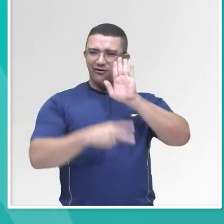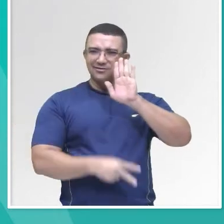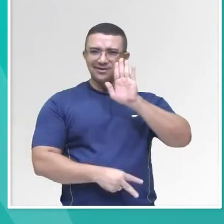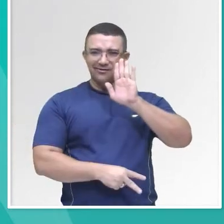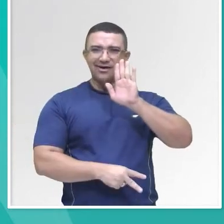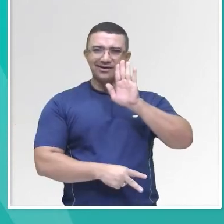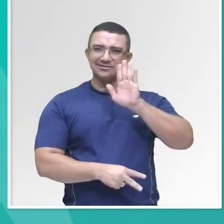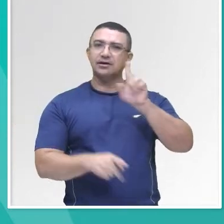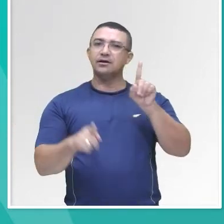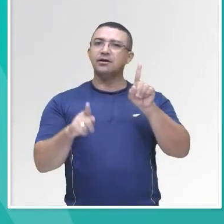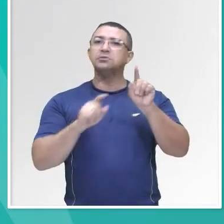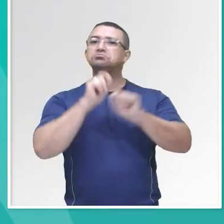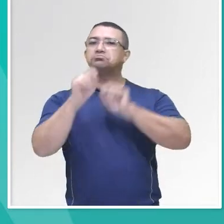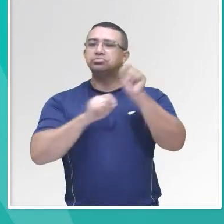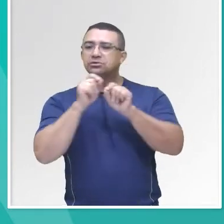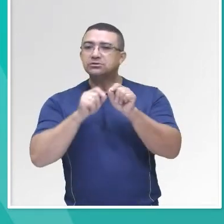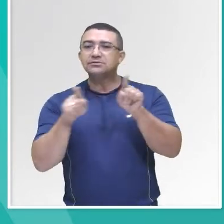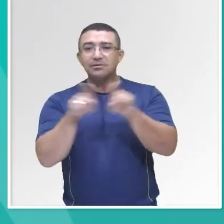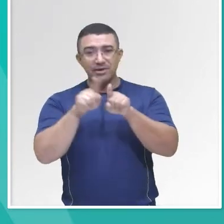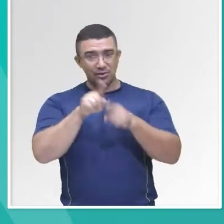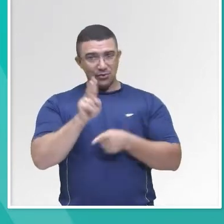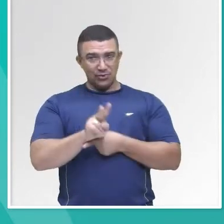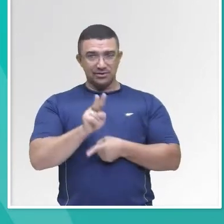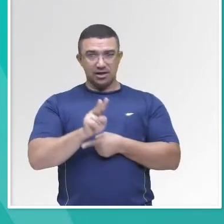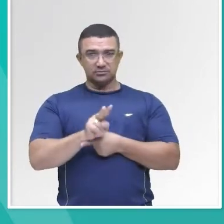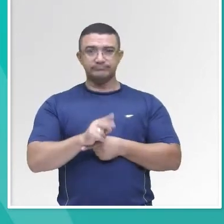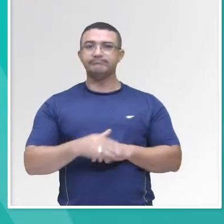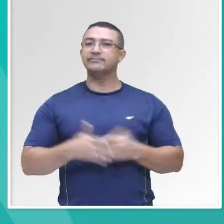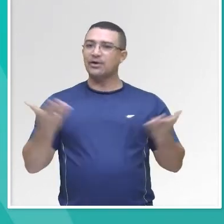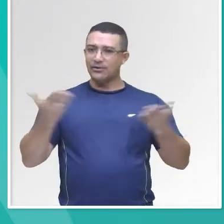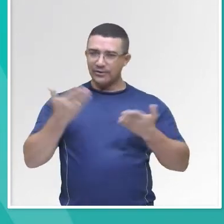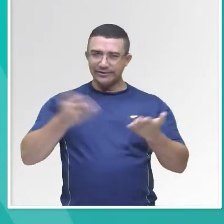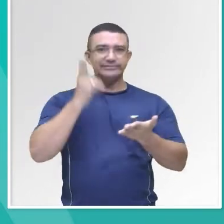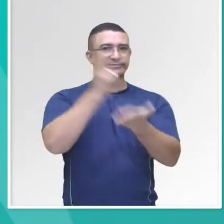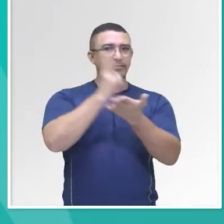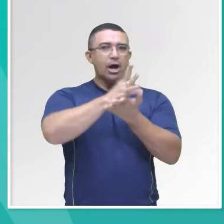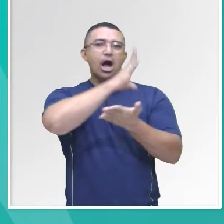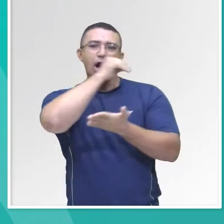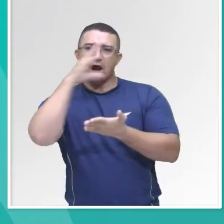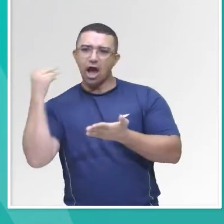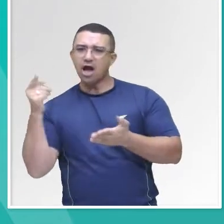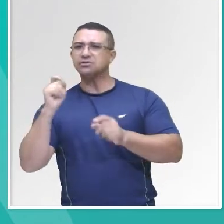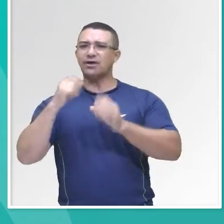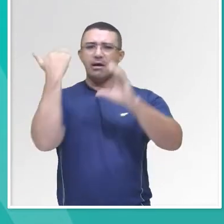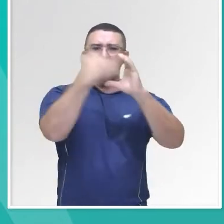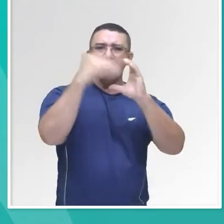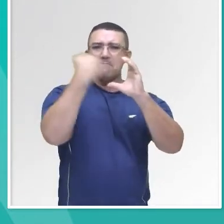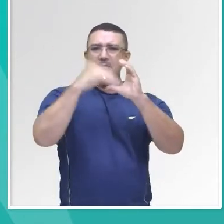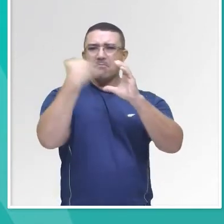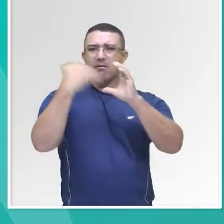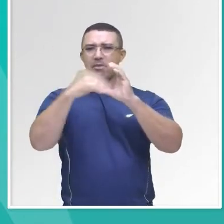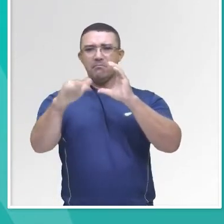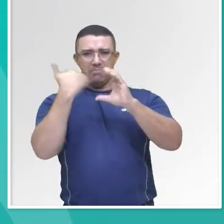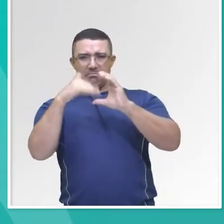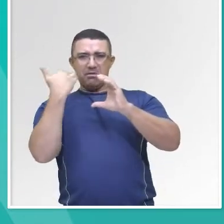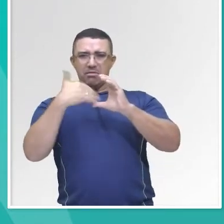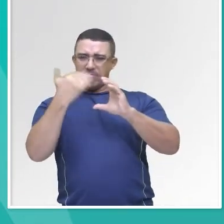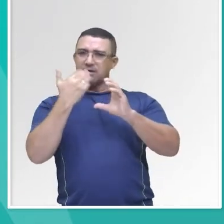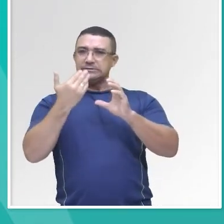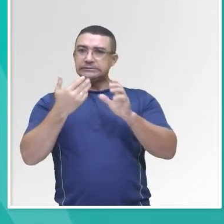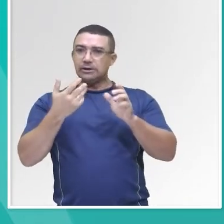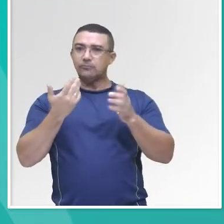mais percebemos que as crianças estão sendo bombardeadas por mensagens que estimulam o